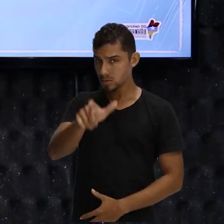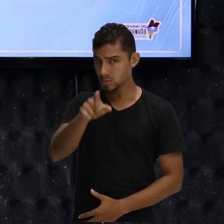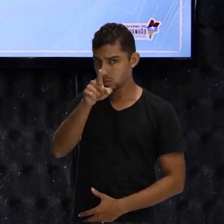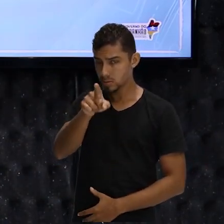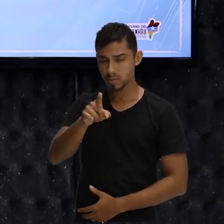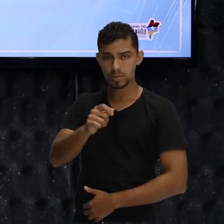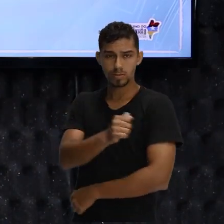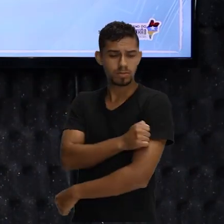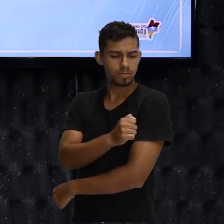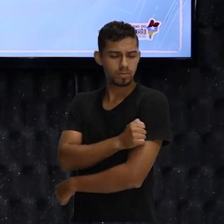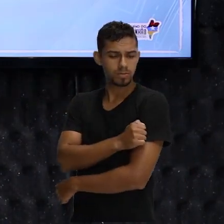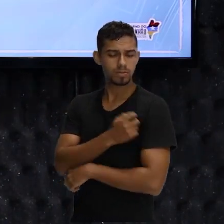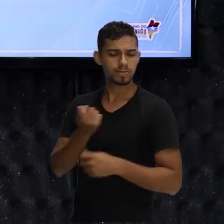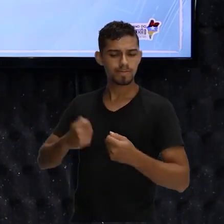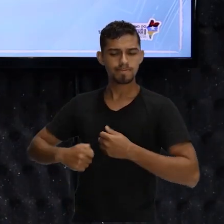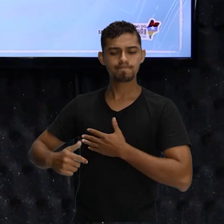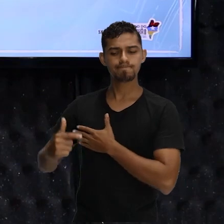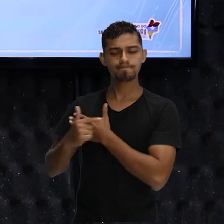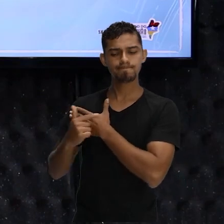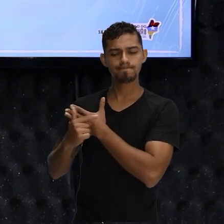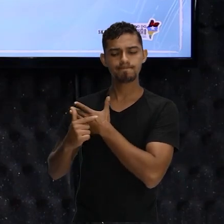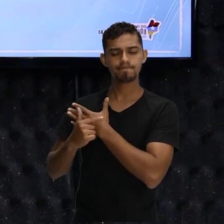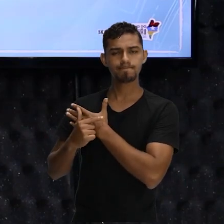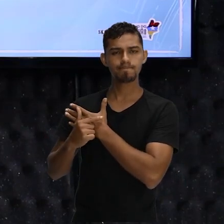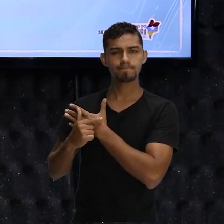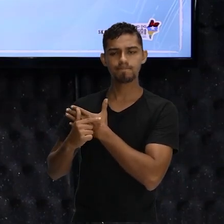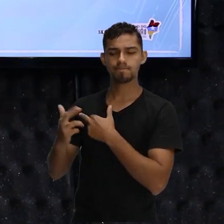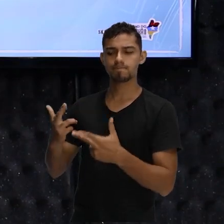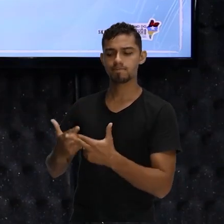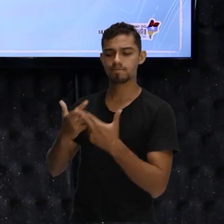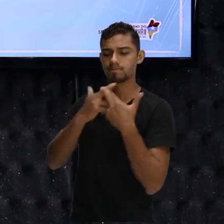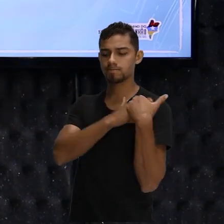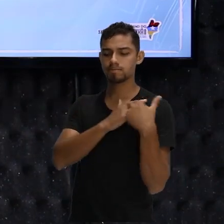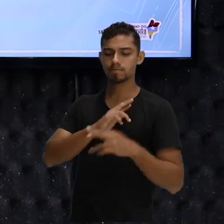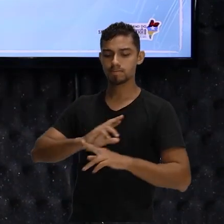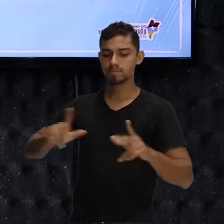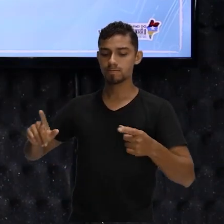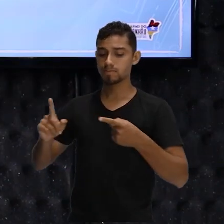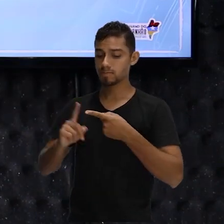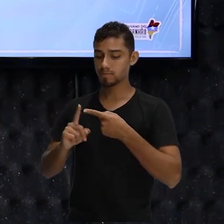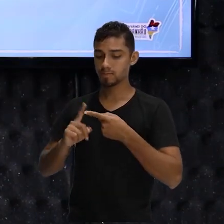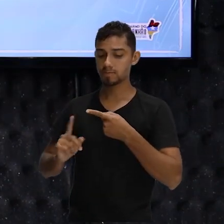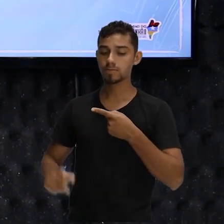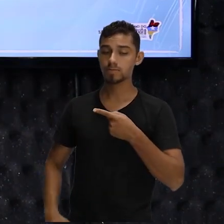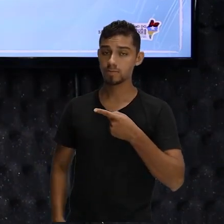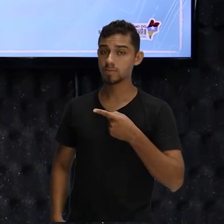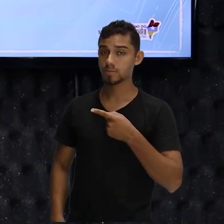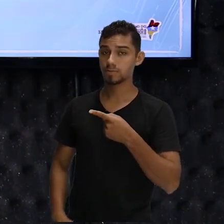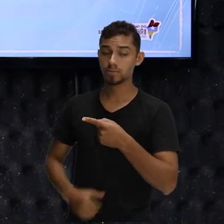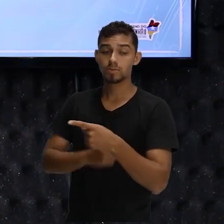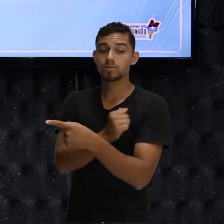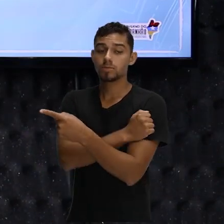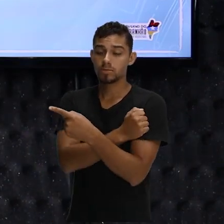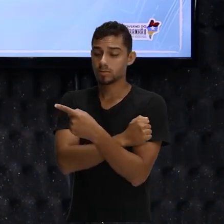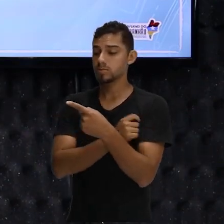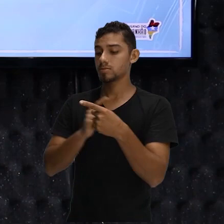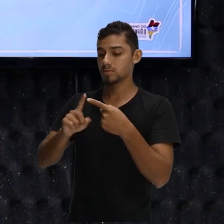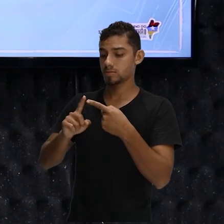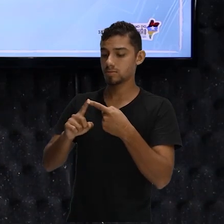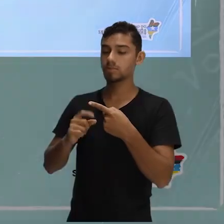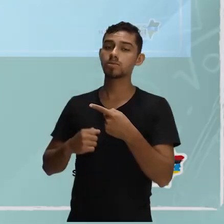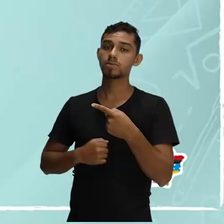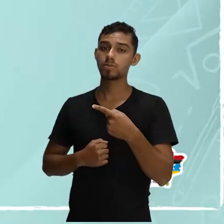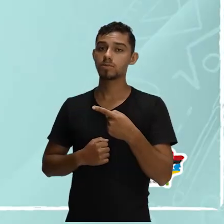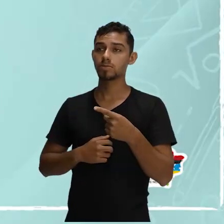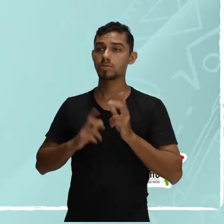estudante, você tem papéis sociais diferentes. Olha o exemplo aqui que eu citei. Ó. No caso de um estudante, sua posição de